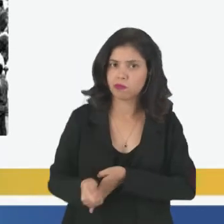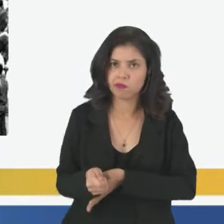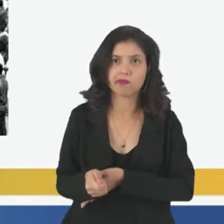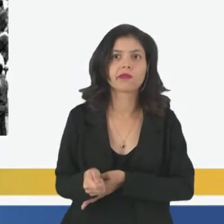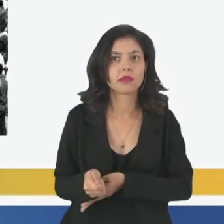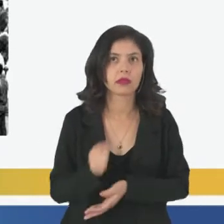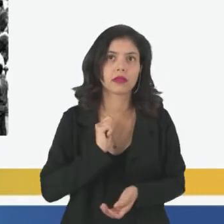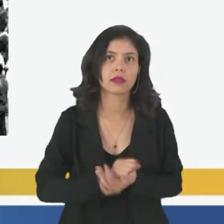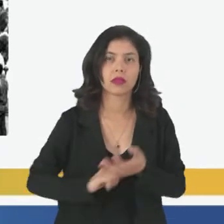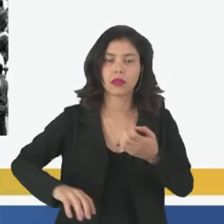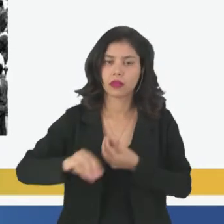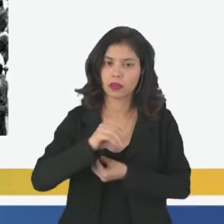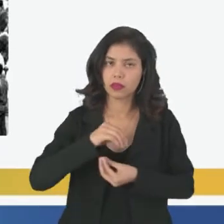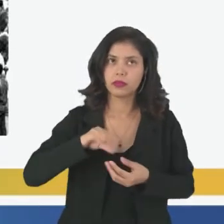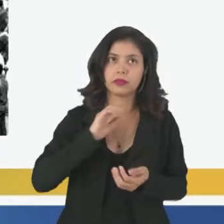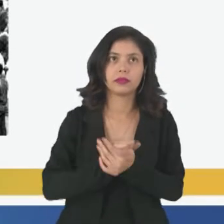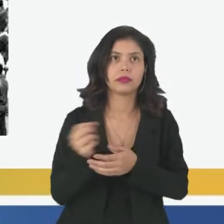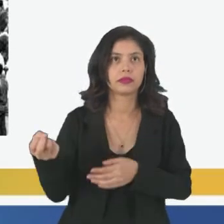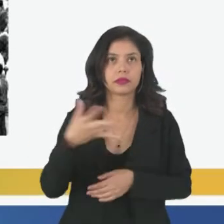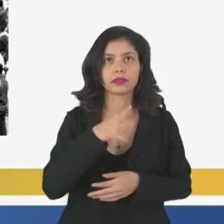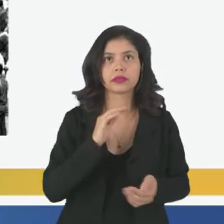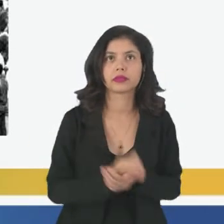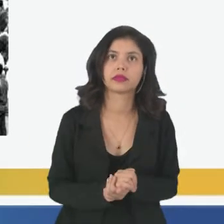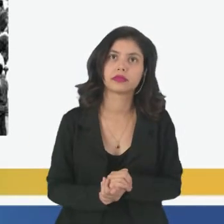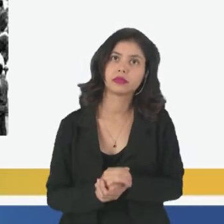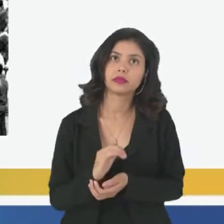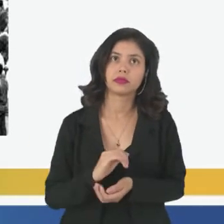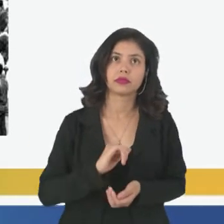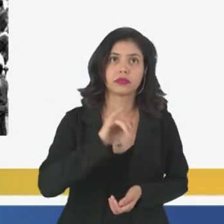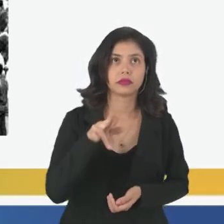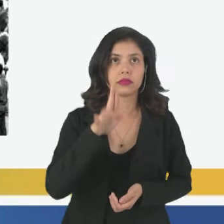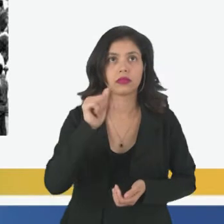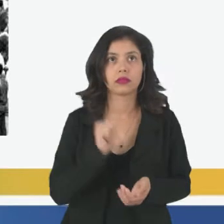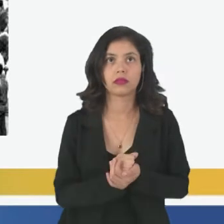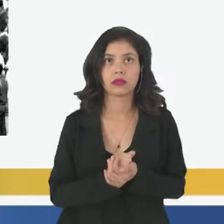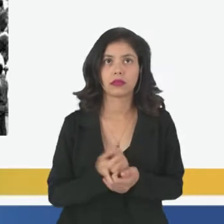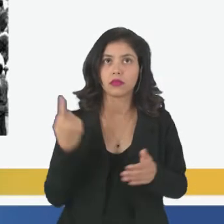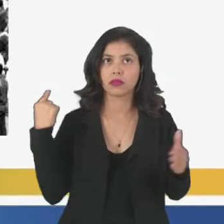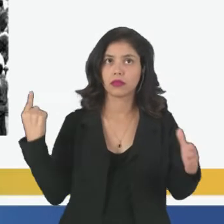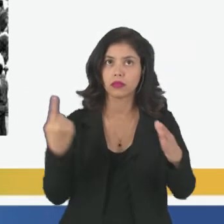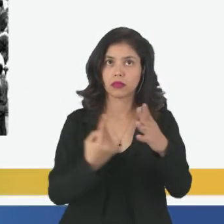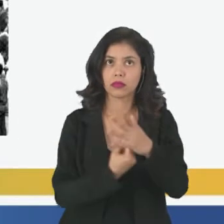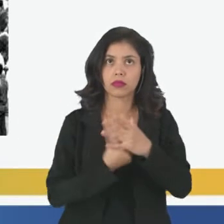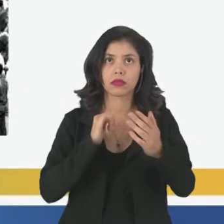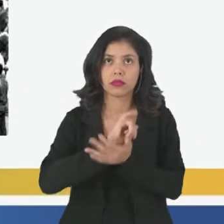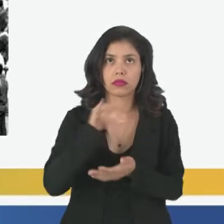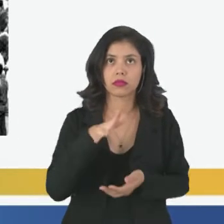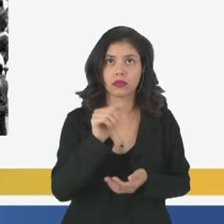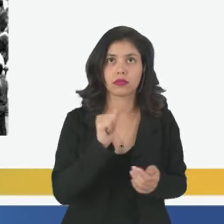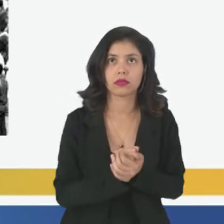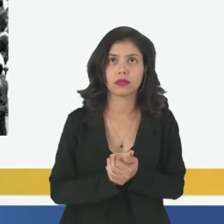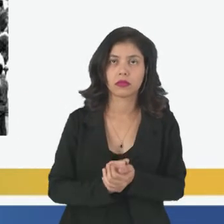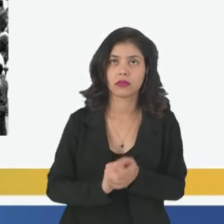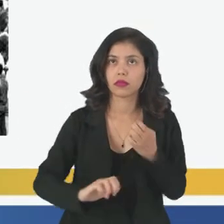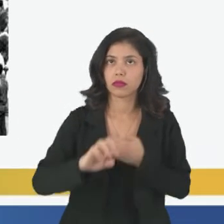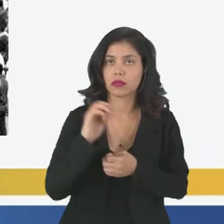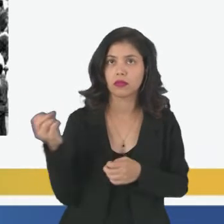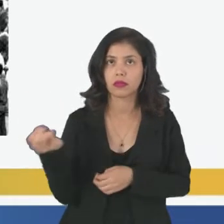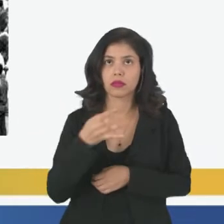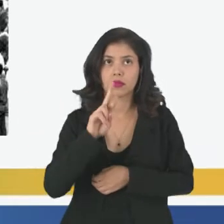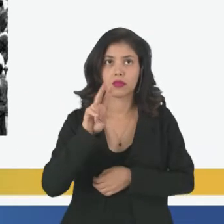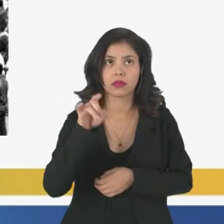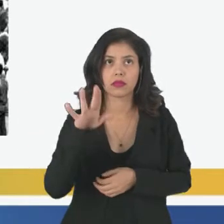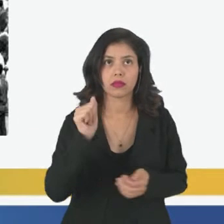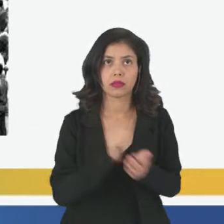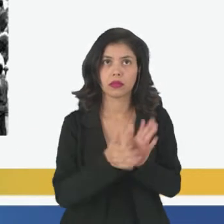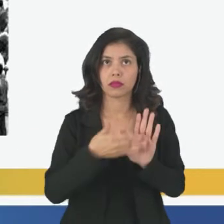militar. As reformas de bases defendidas por Jango, que incluíam a possibilidade de uma reforma agrária, a proposta